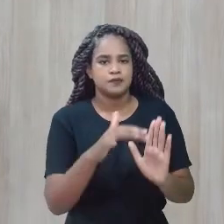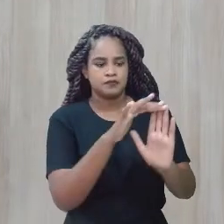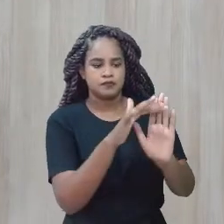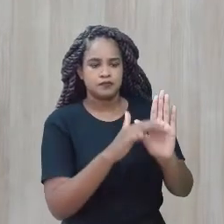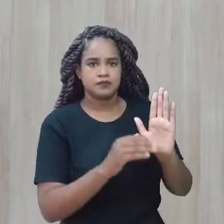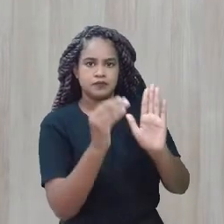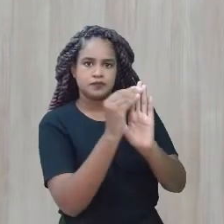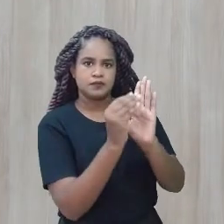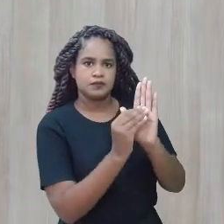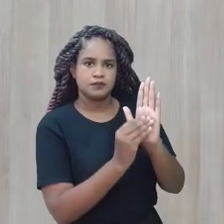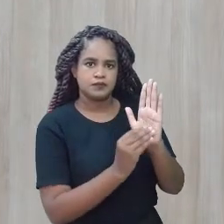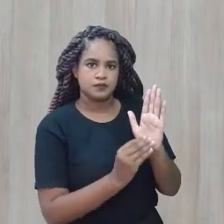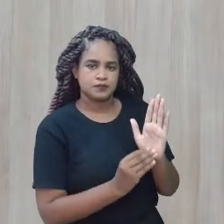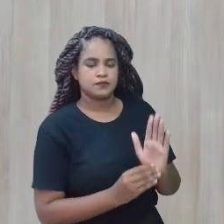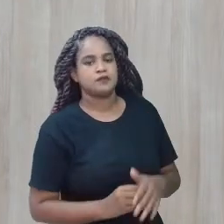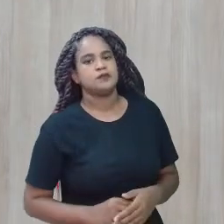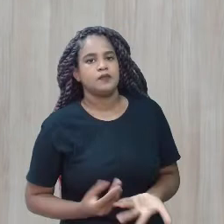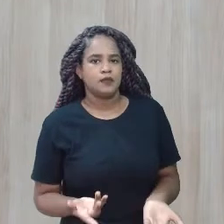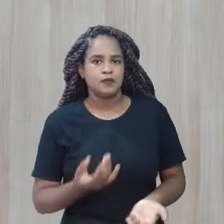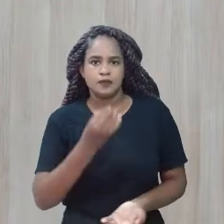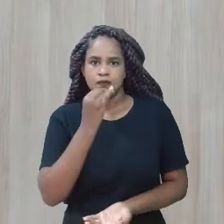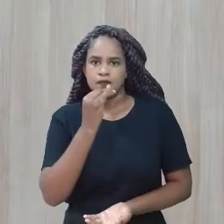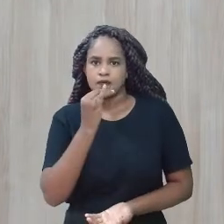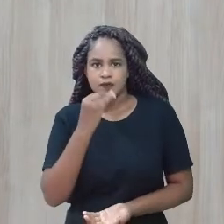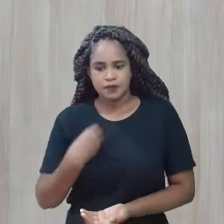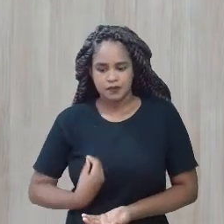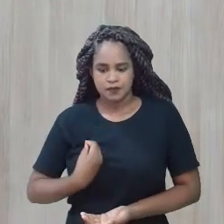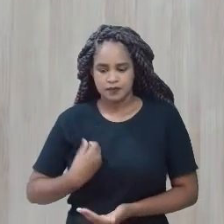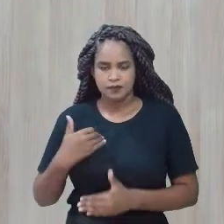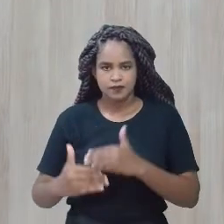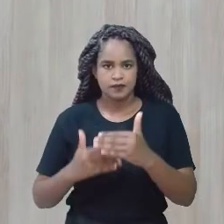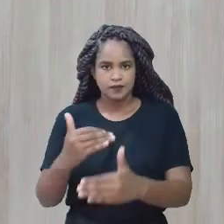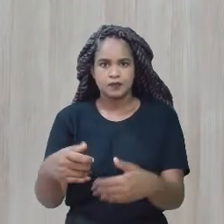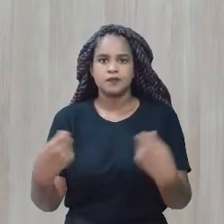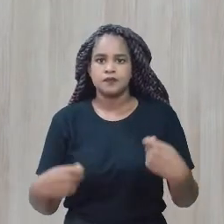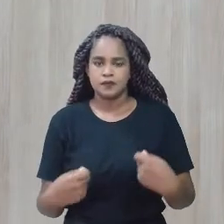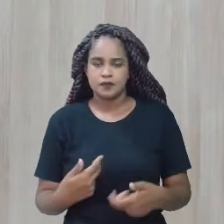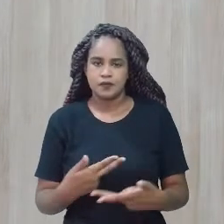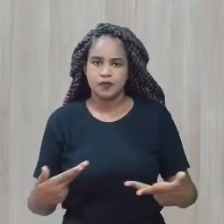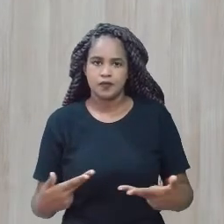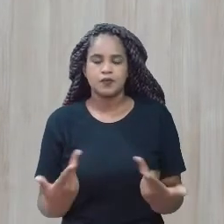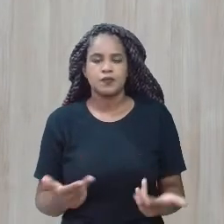durante a vivência, não é? A necessidade diária de um lar.